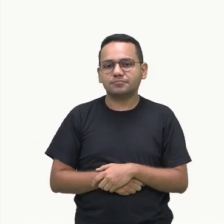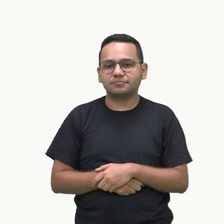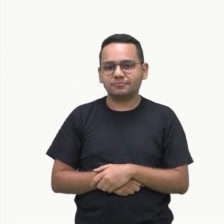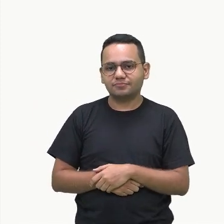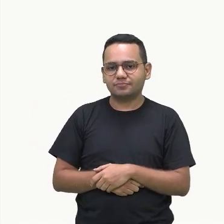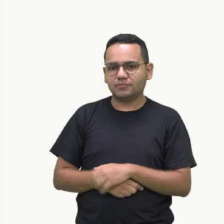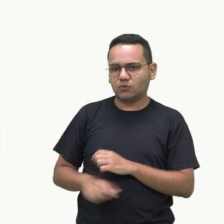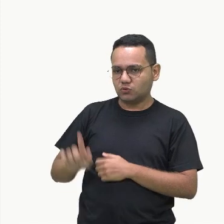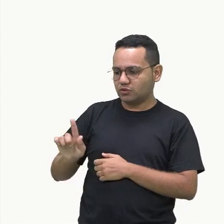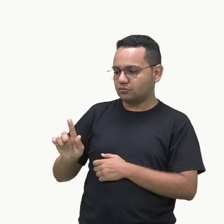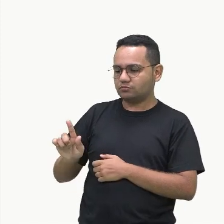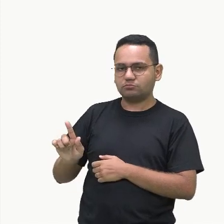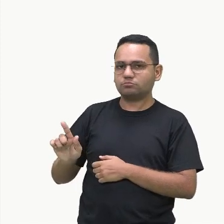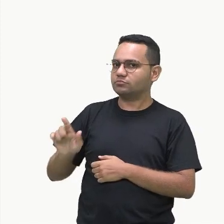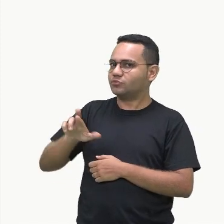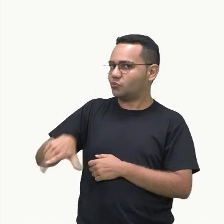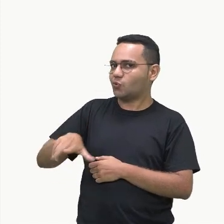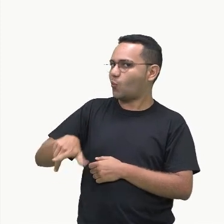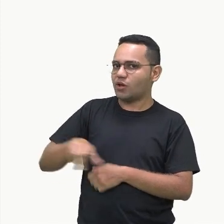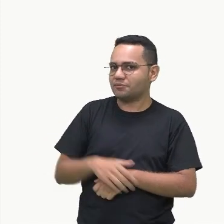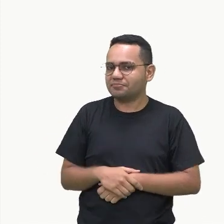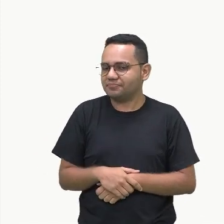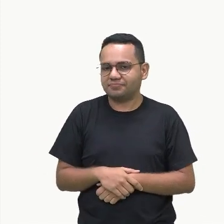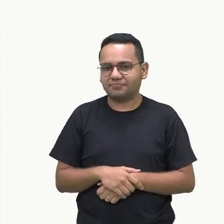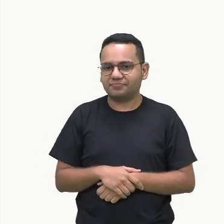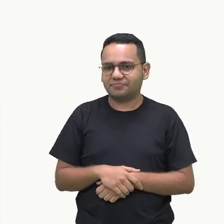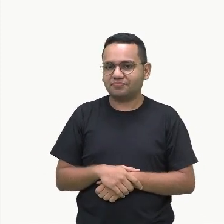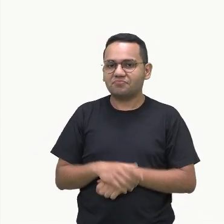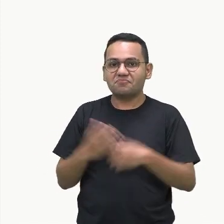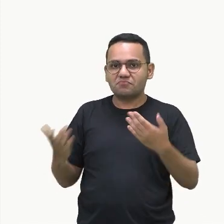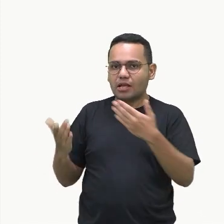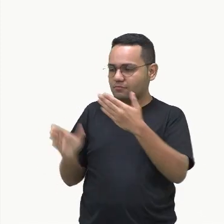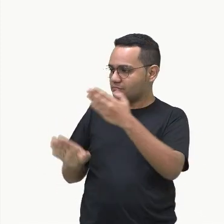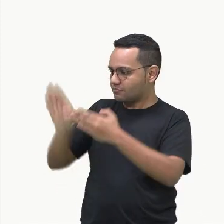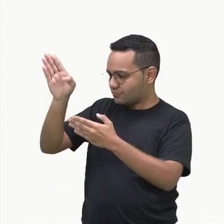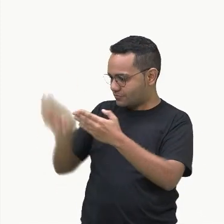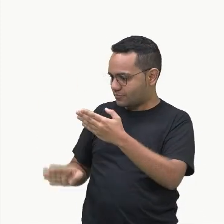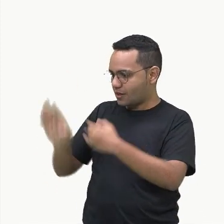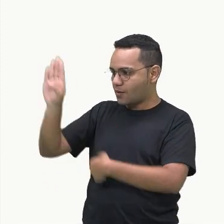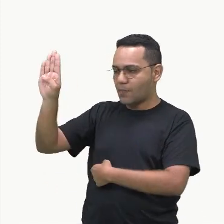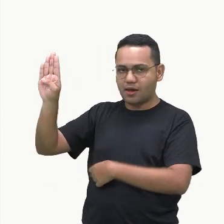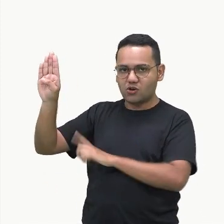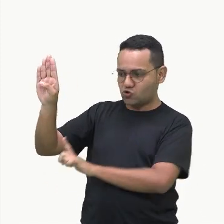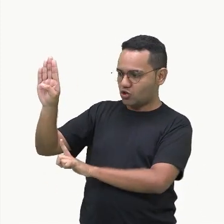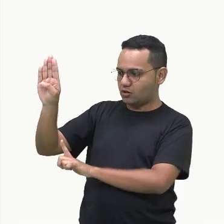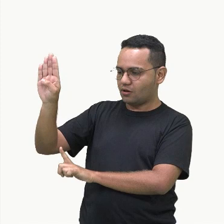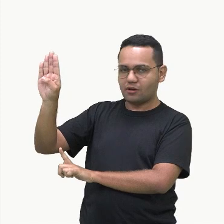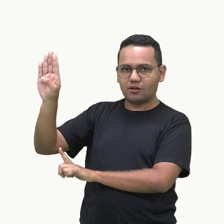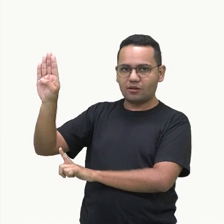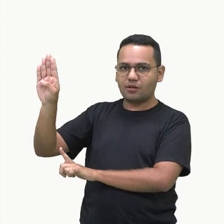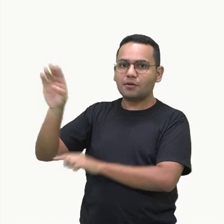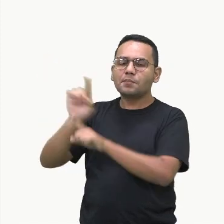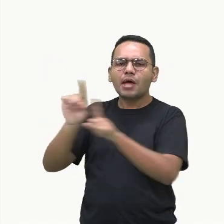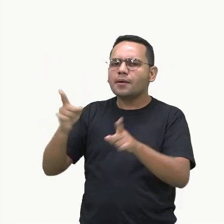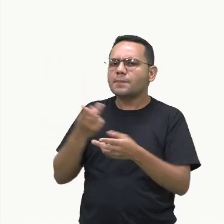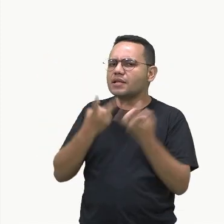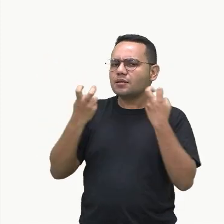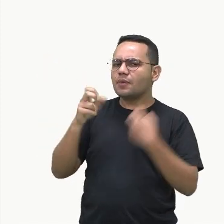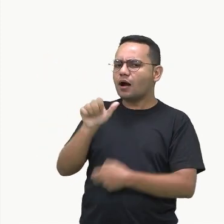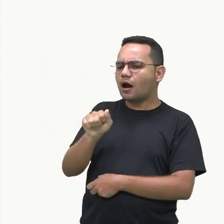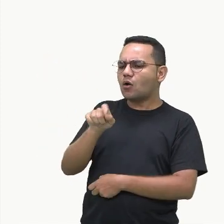o G. Não, perceba que o G está do mesmo lado do B. Alterno, lado